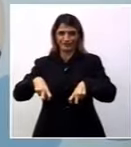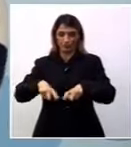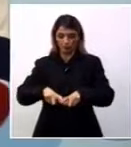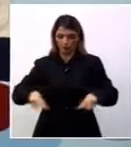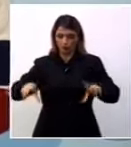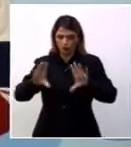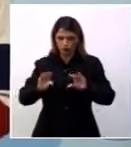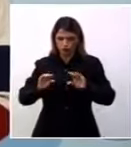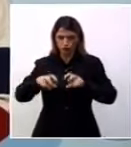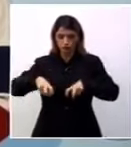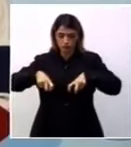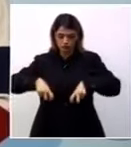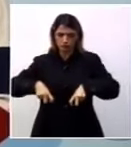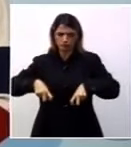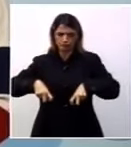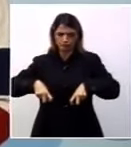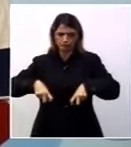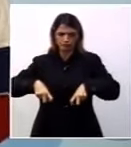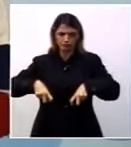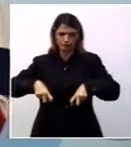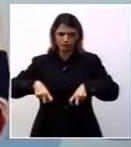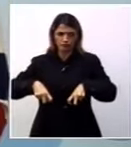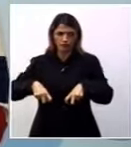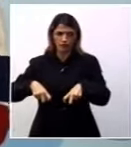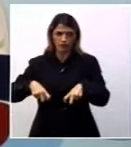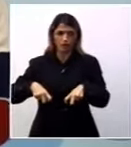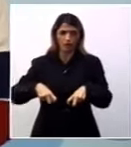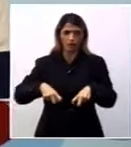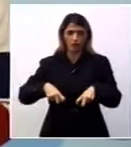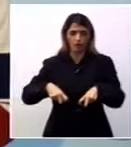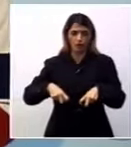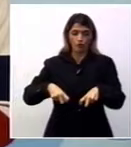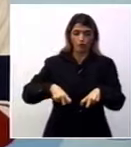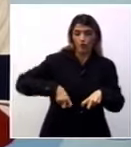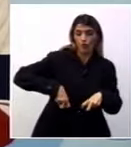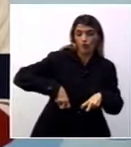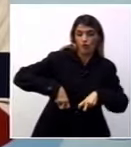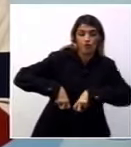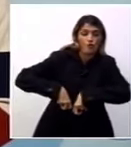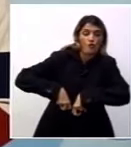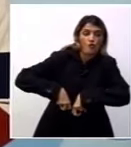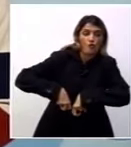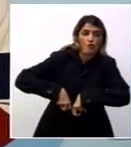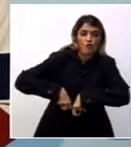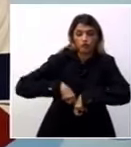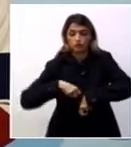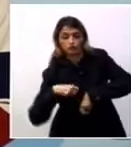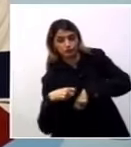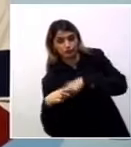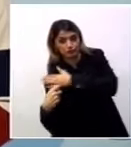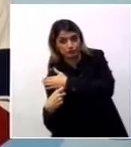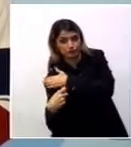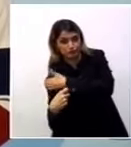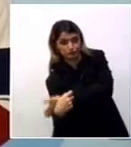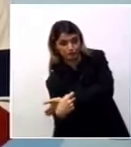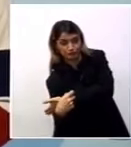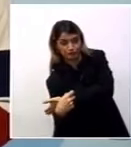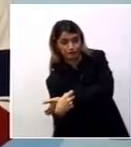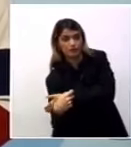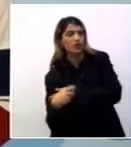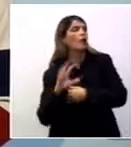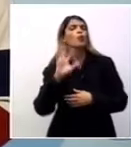ali, e propôs que um encostasse o ombro do outro no solo. Nesse caso, o que que vai